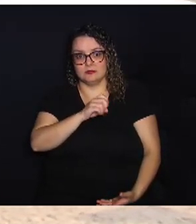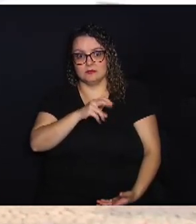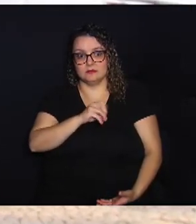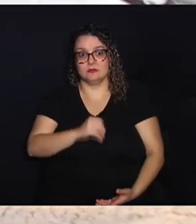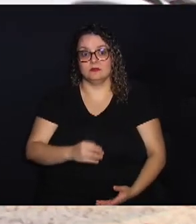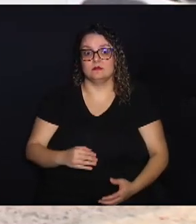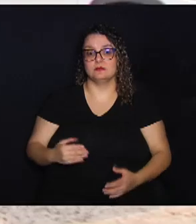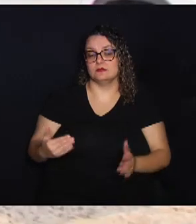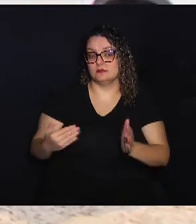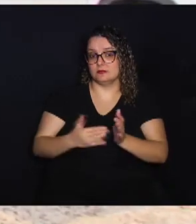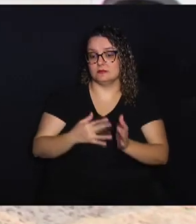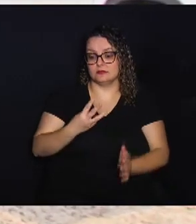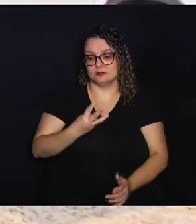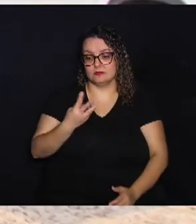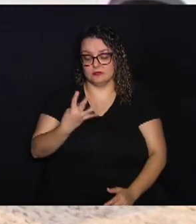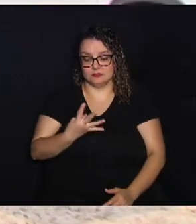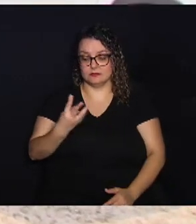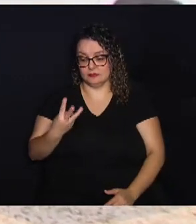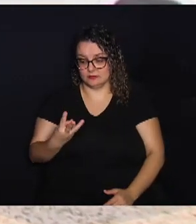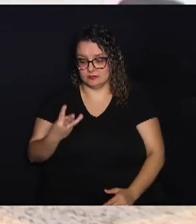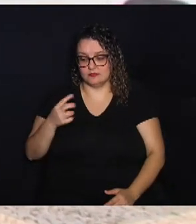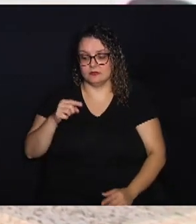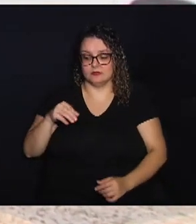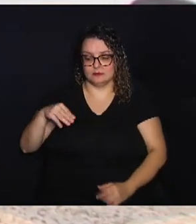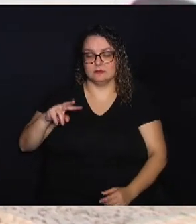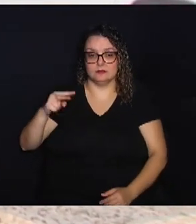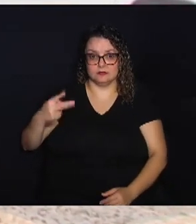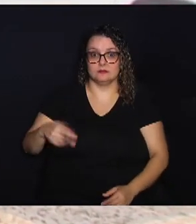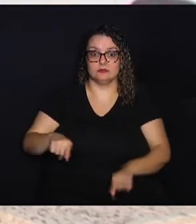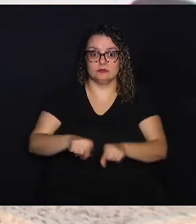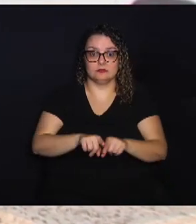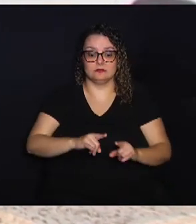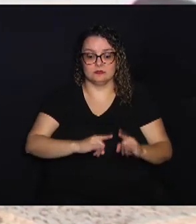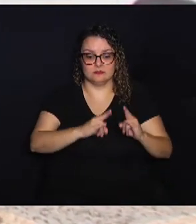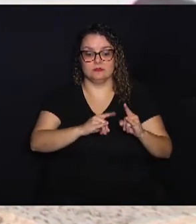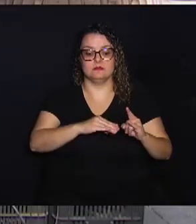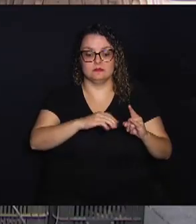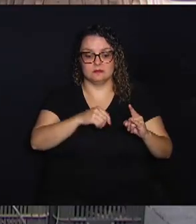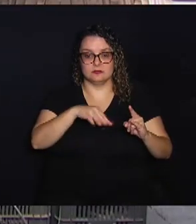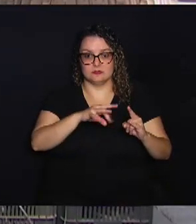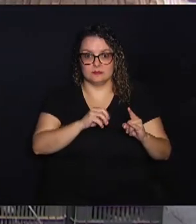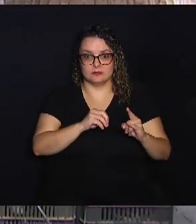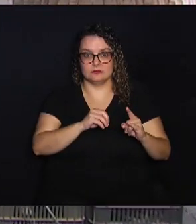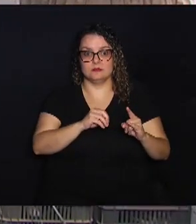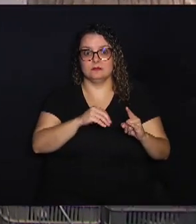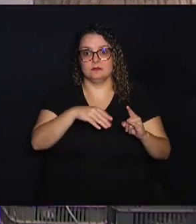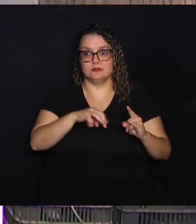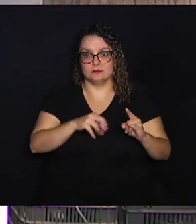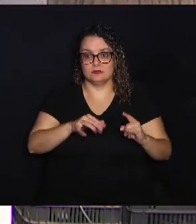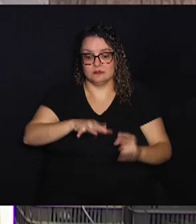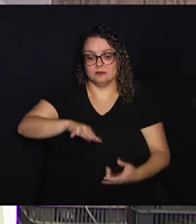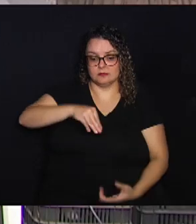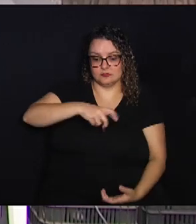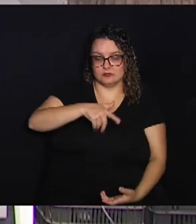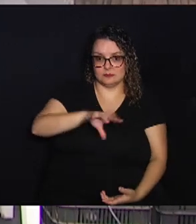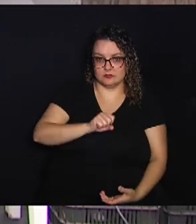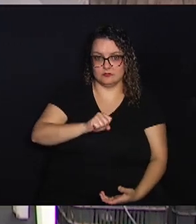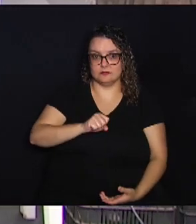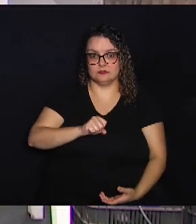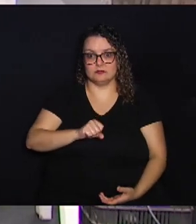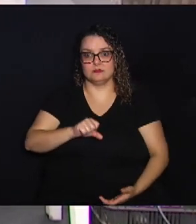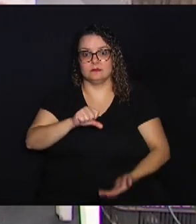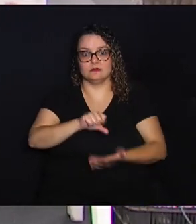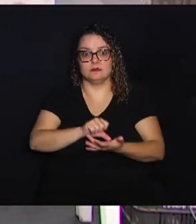43 metros quadrados, também residencial Canto da Mata, na região do Matão, em Campinas, com unidades de